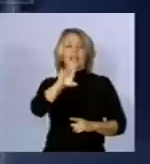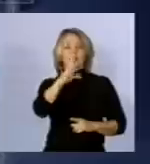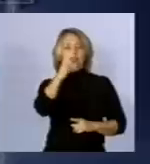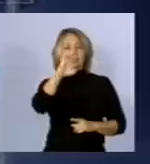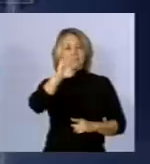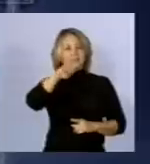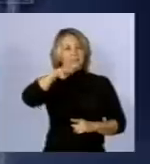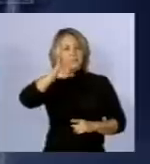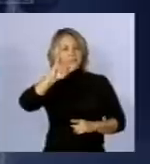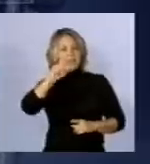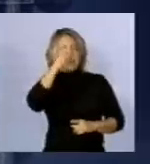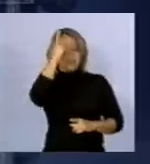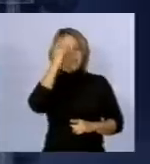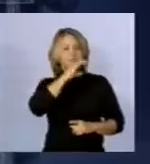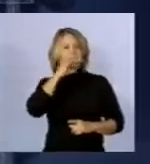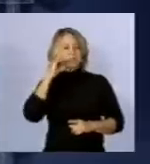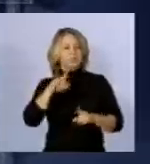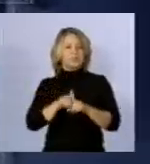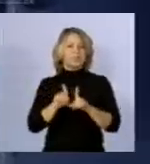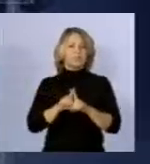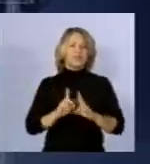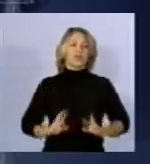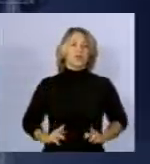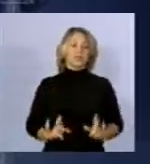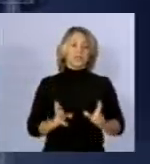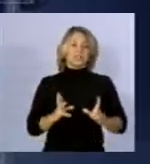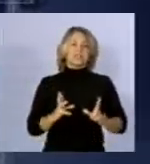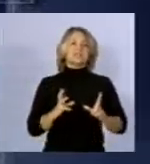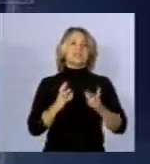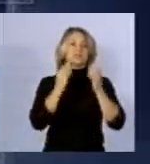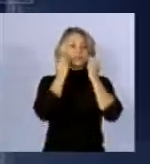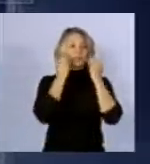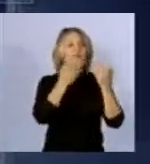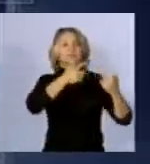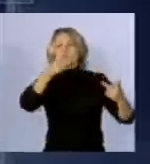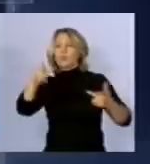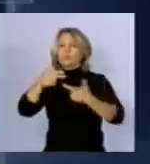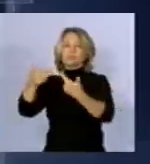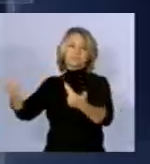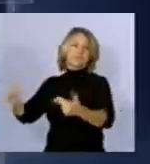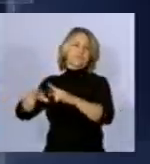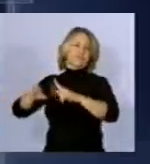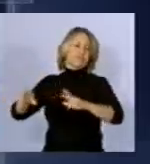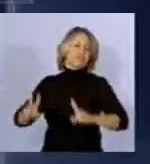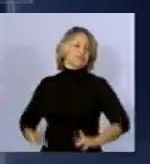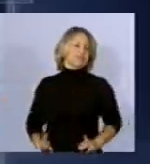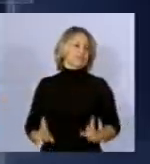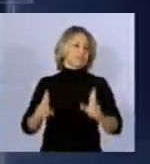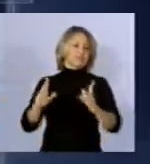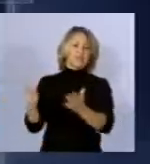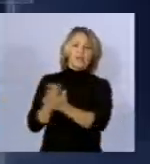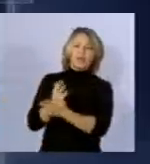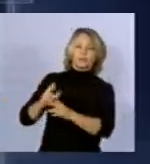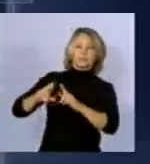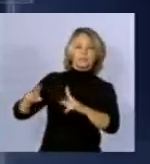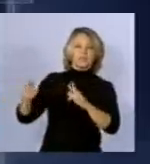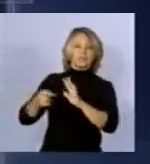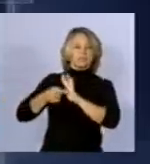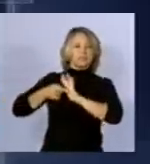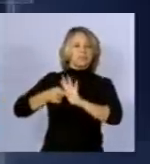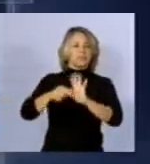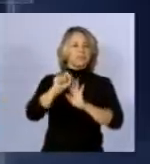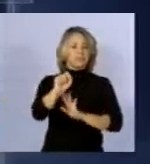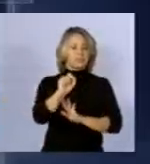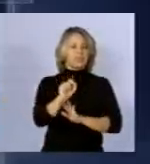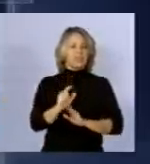nervoso de adultos câncer de mama outros tipos de câncer eh alguns específicos eh indicam que